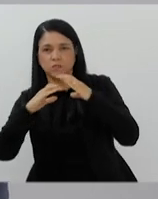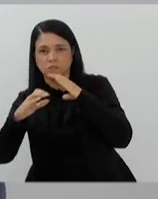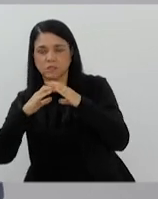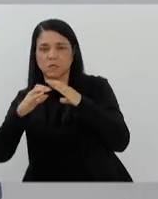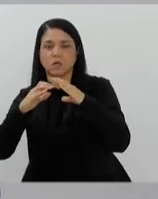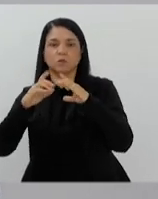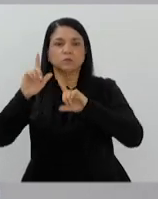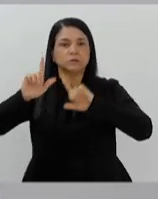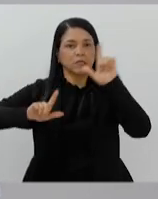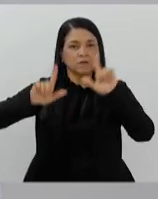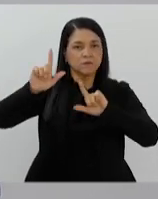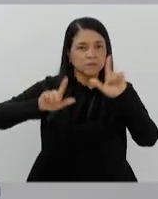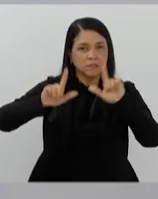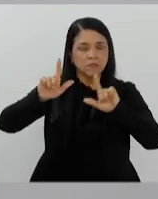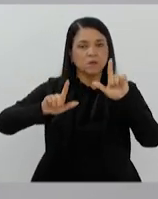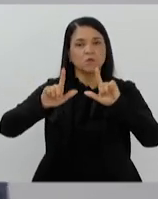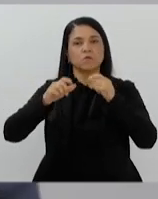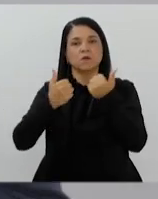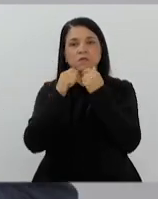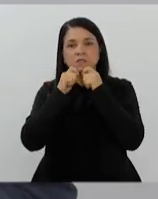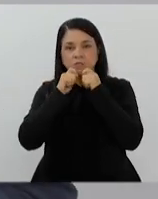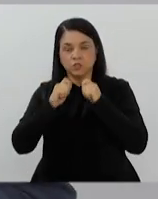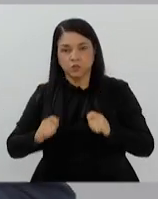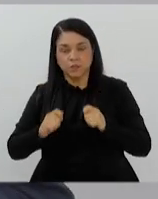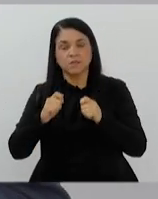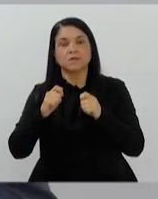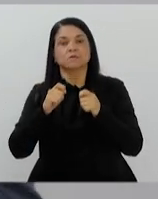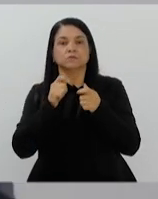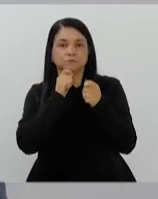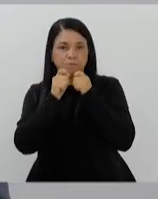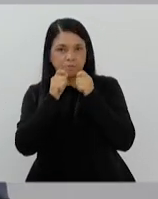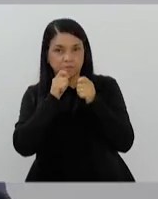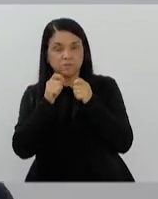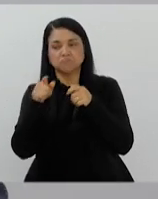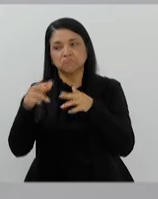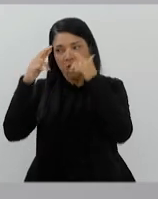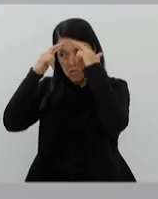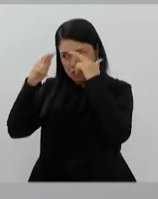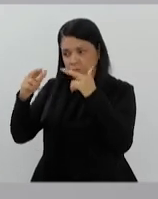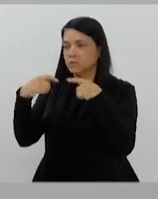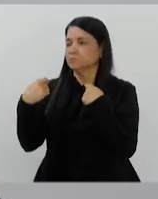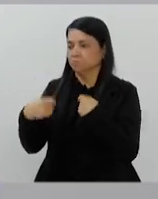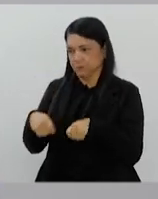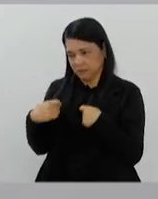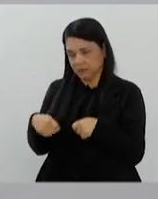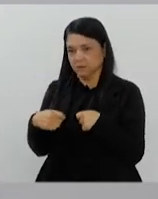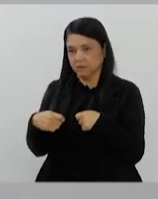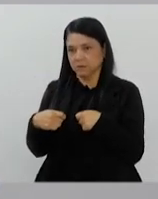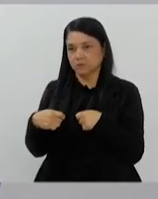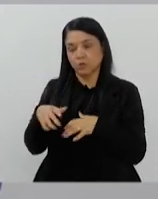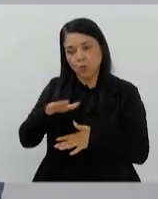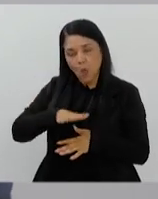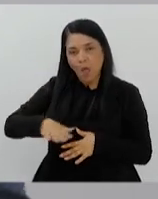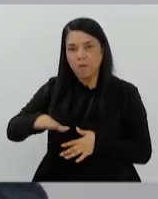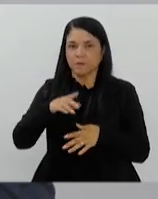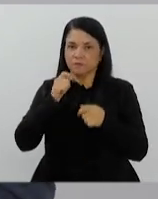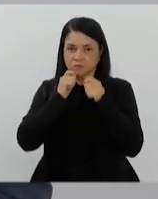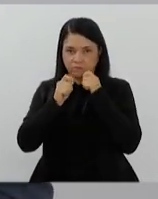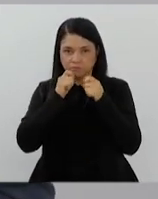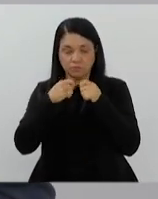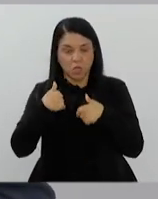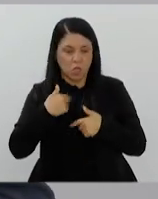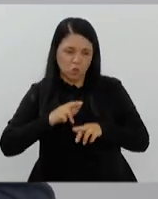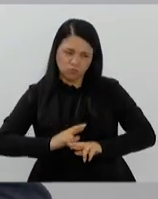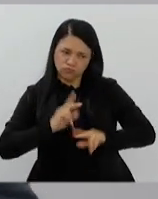por assessorias de imprensa que merece o meu respeito e merece o respeito do ambiente do jornalismo eu não sou